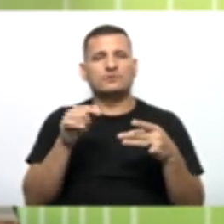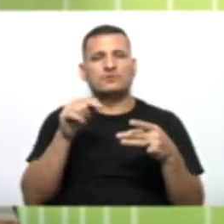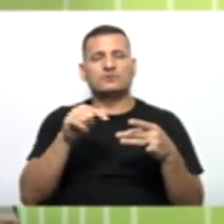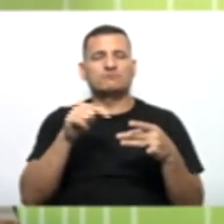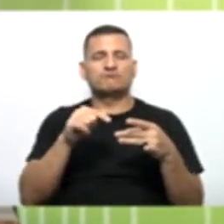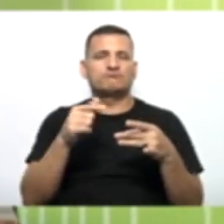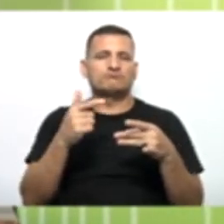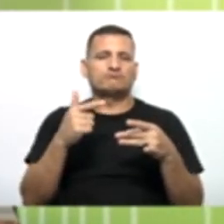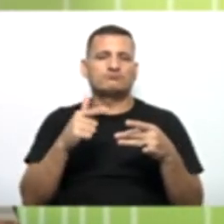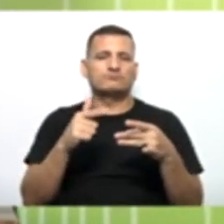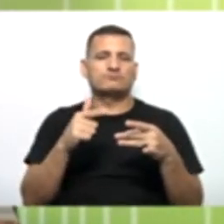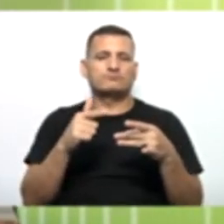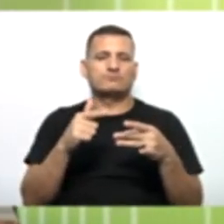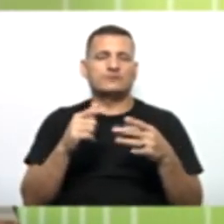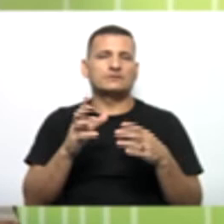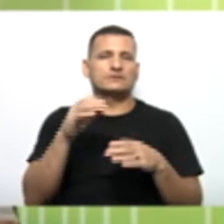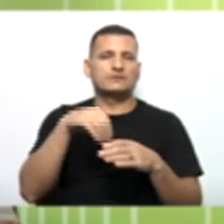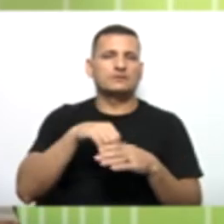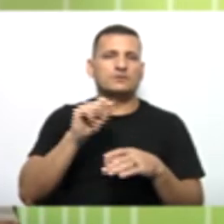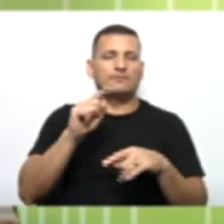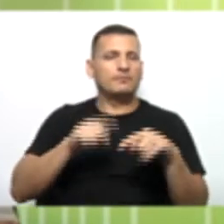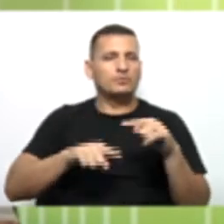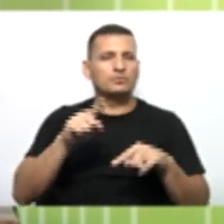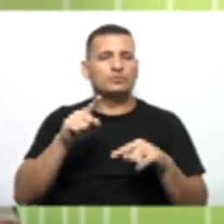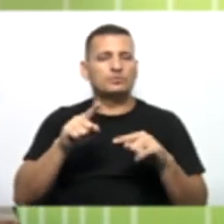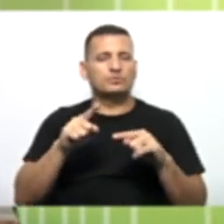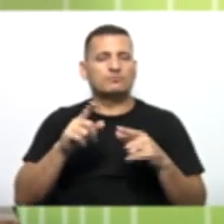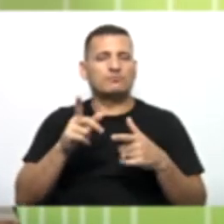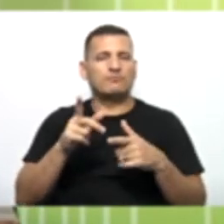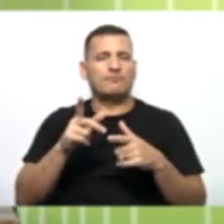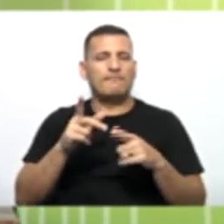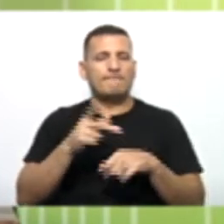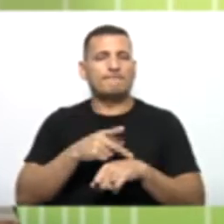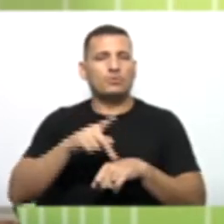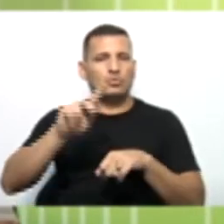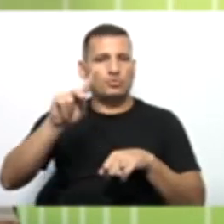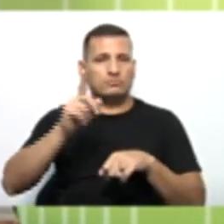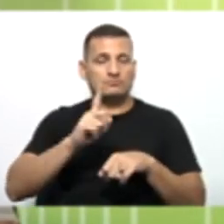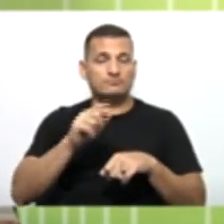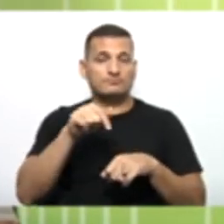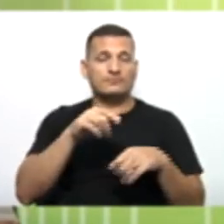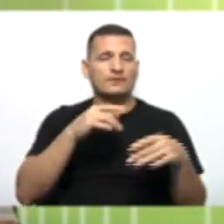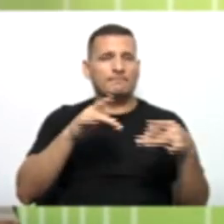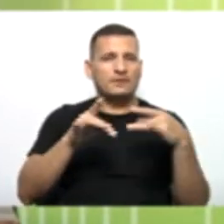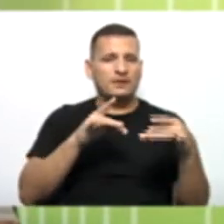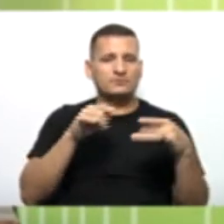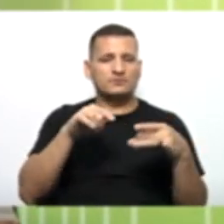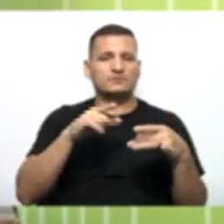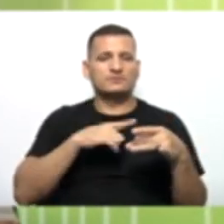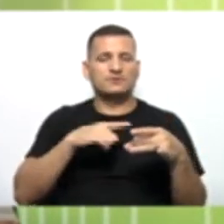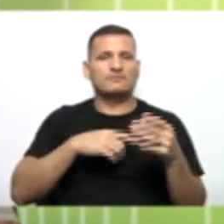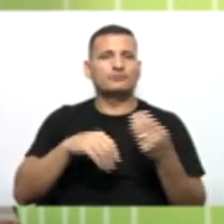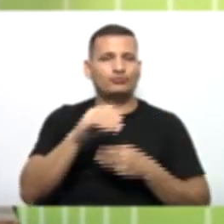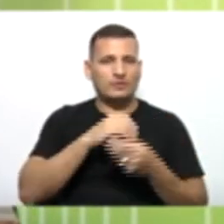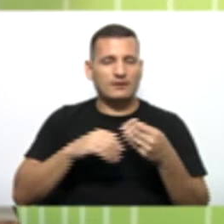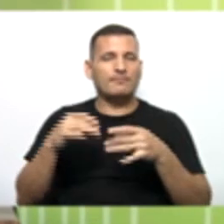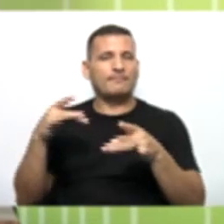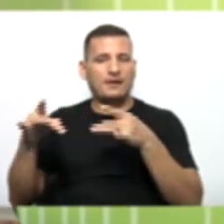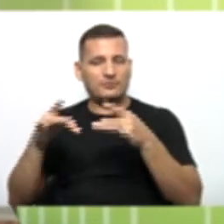puros. A maior parte desses plásticos biodegradáveis, eles são misturados com plástico